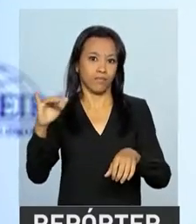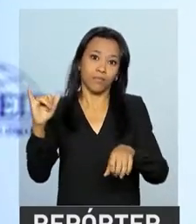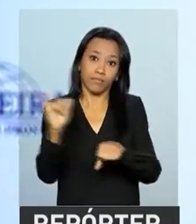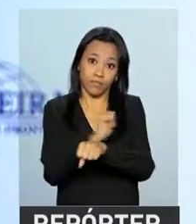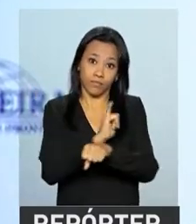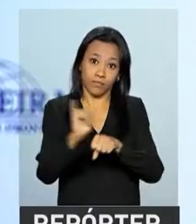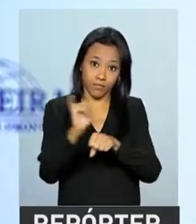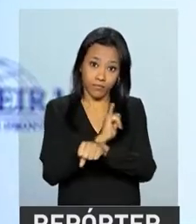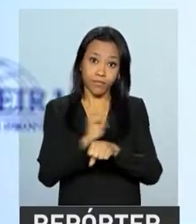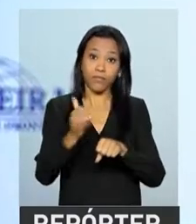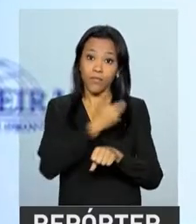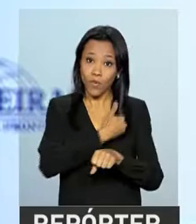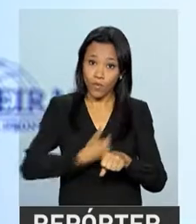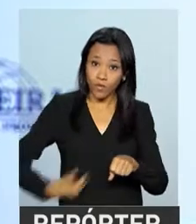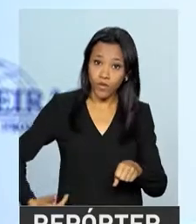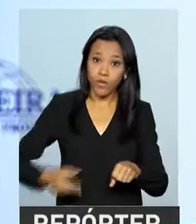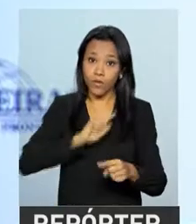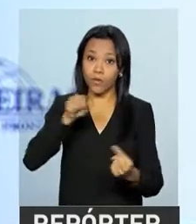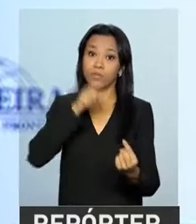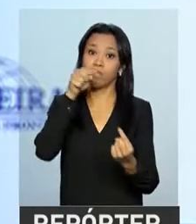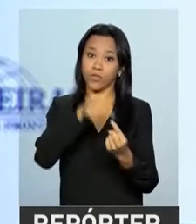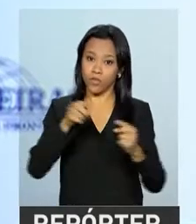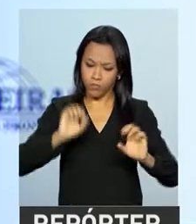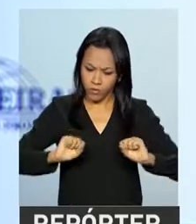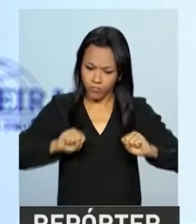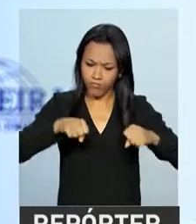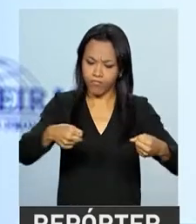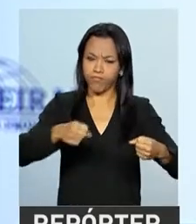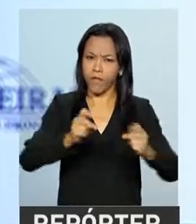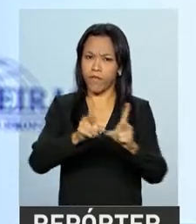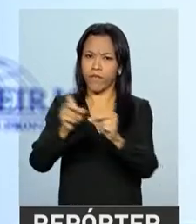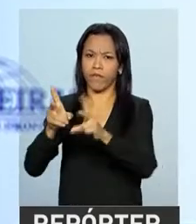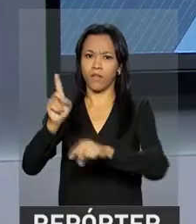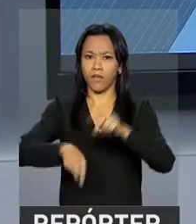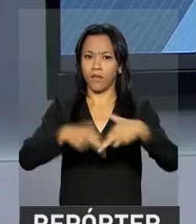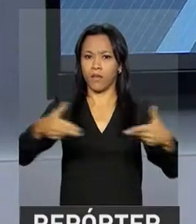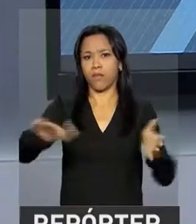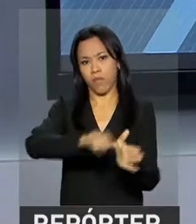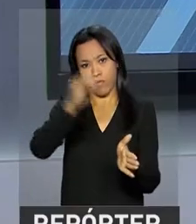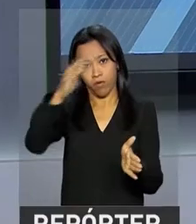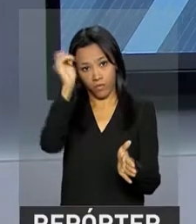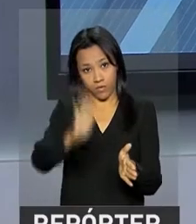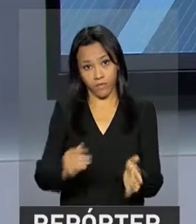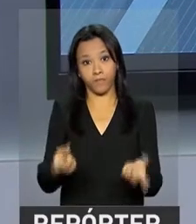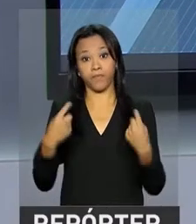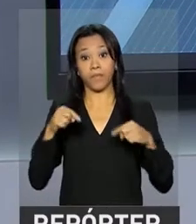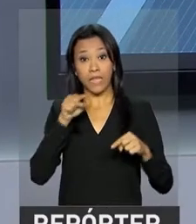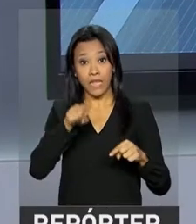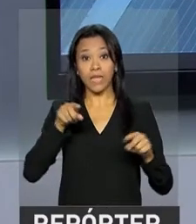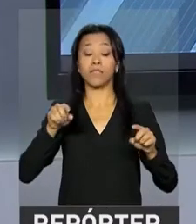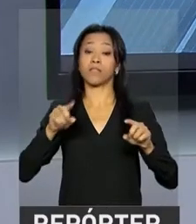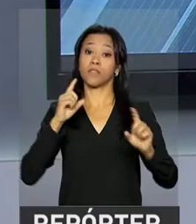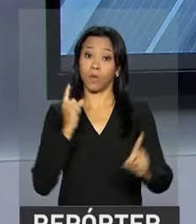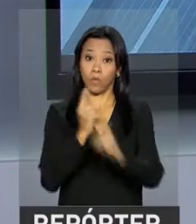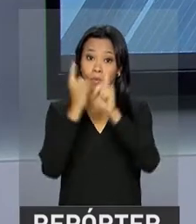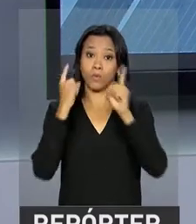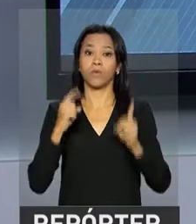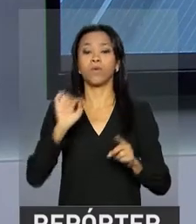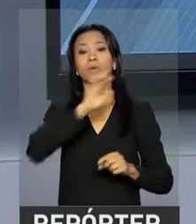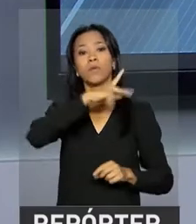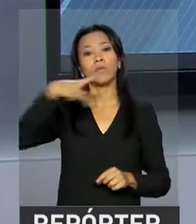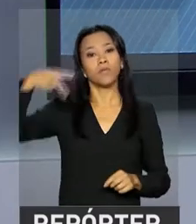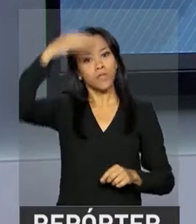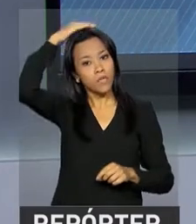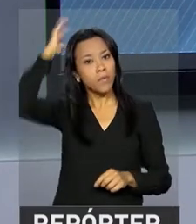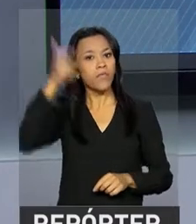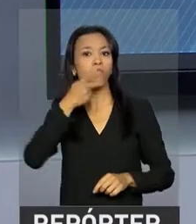governo para impulsionar as exportações brasileiras. Na cerimônia, o presidente Michel Temer reafirmou